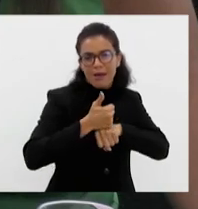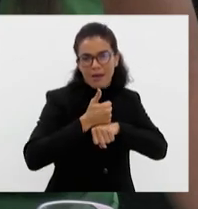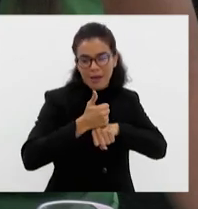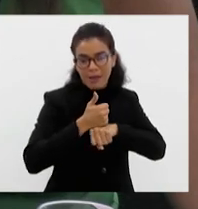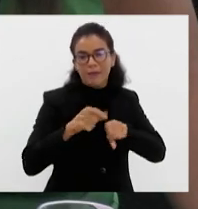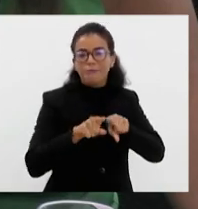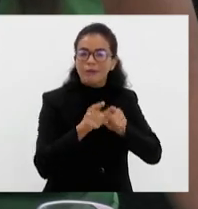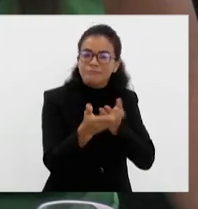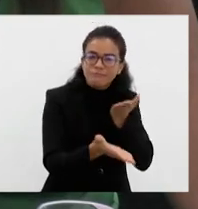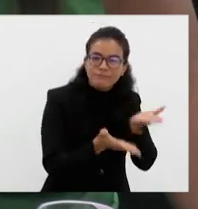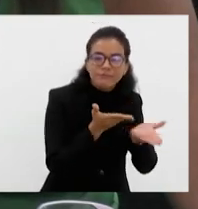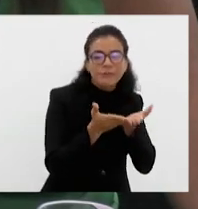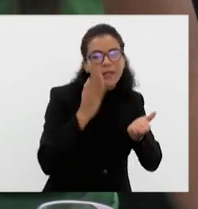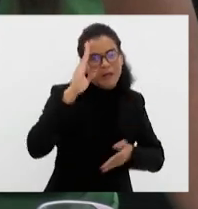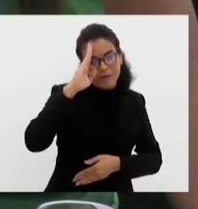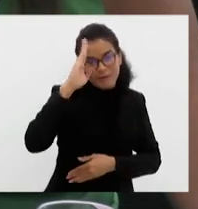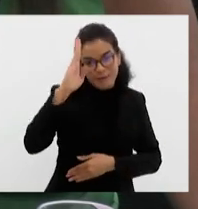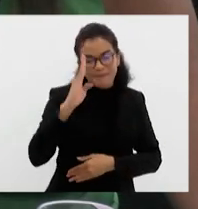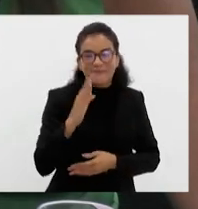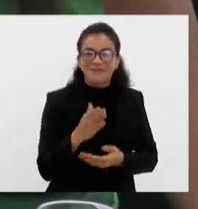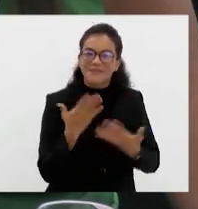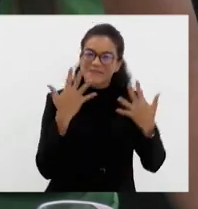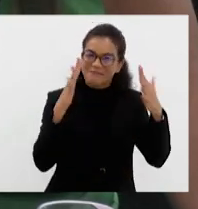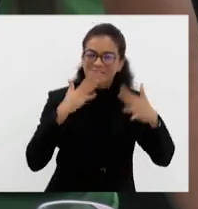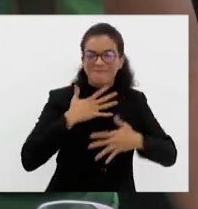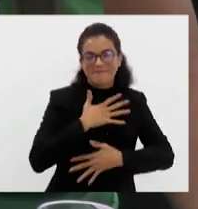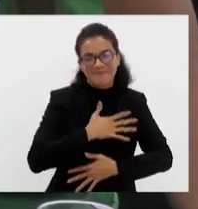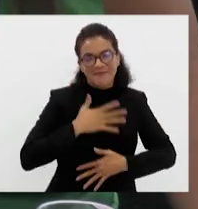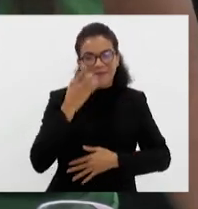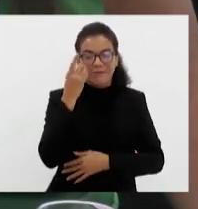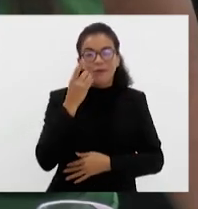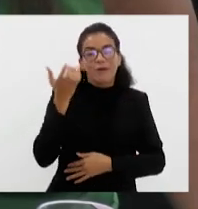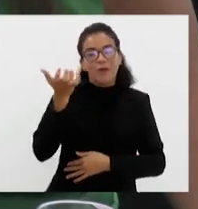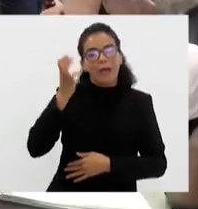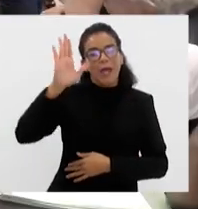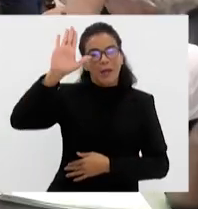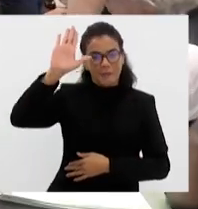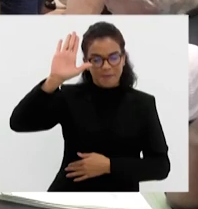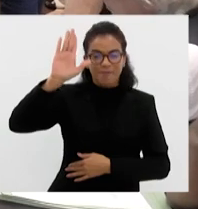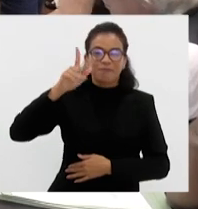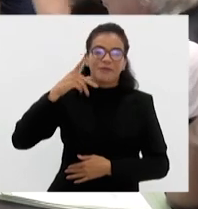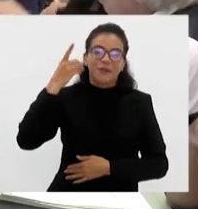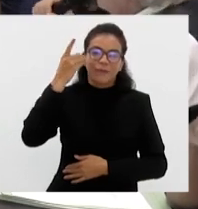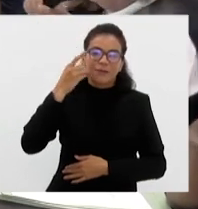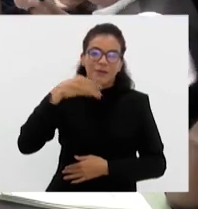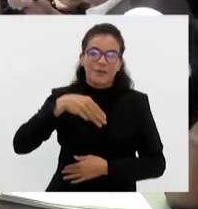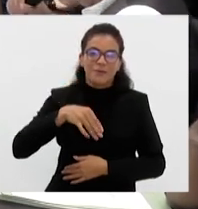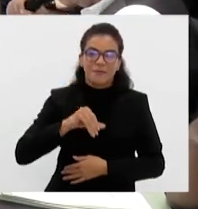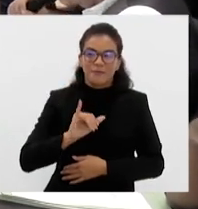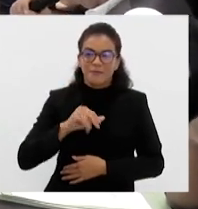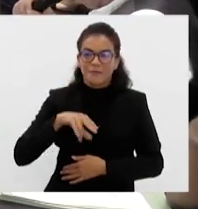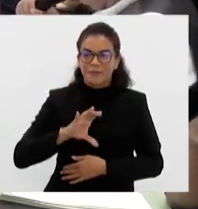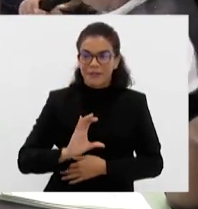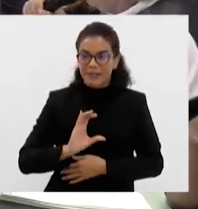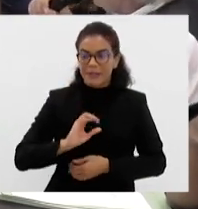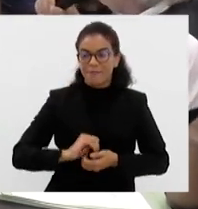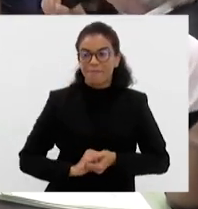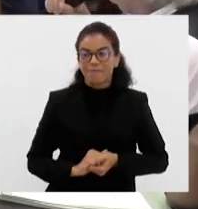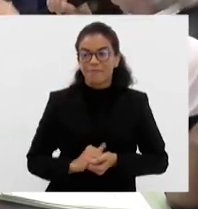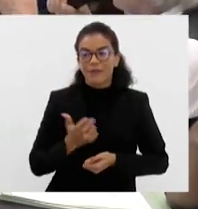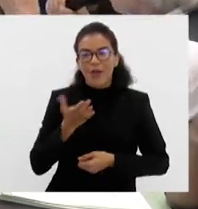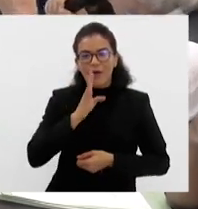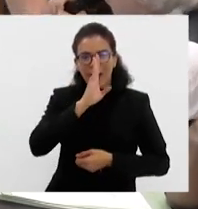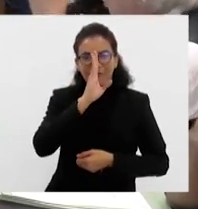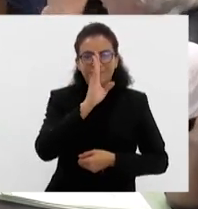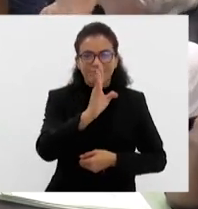esse atendimento é fundamental e eu saúdo o deputado Márcio Canella. Para discutir, presidente. Para discutir, deputado Carlos Mim. Eu queria me dirigir,